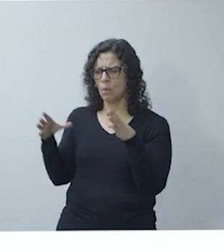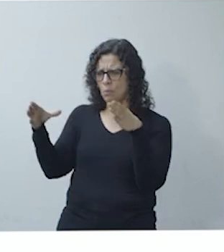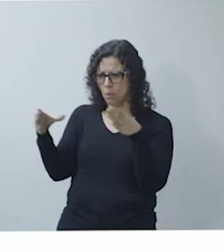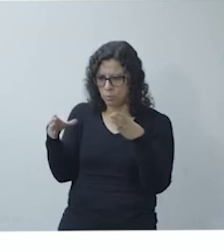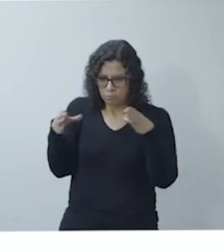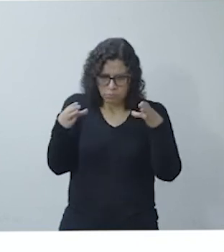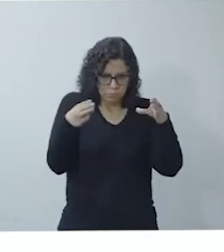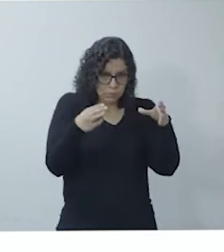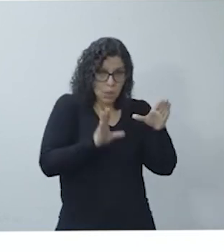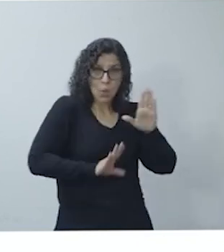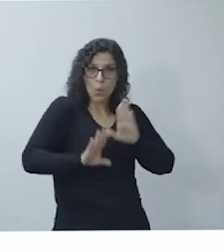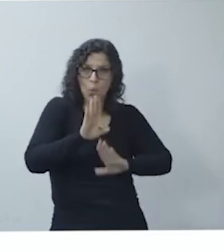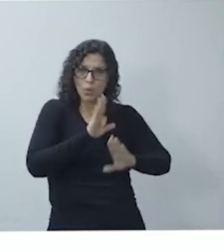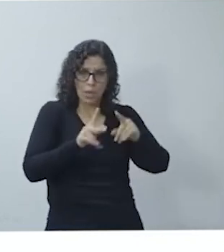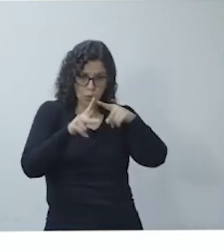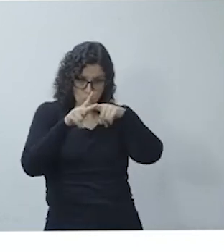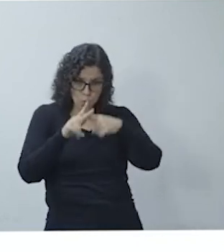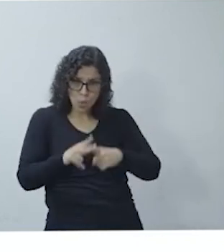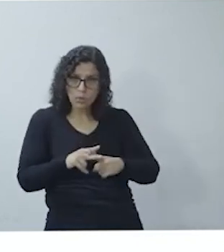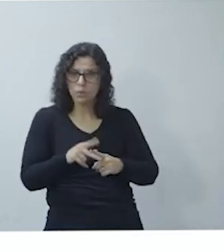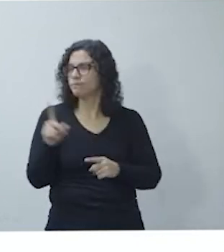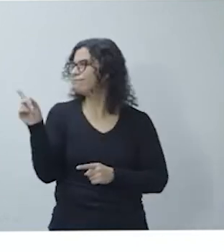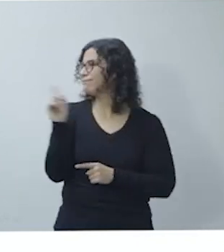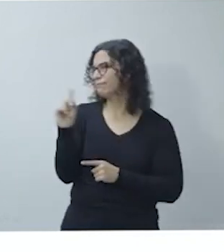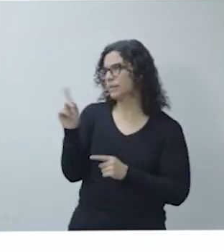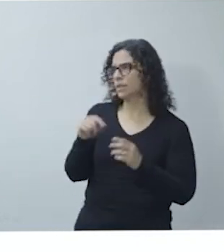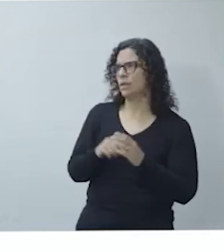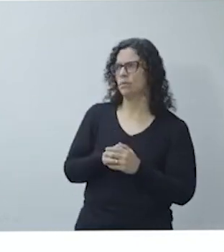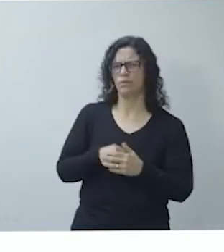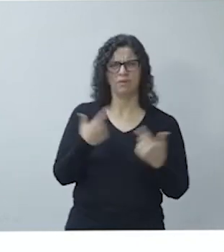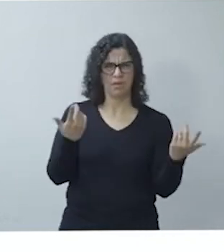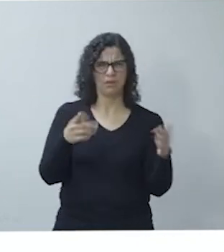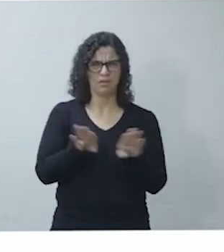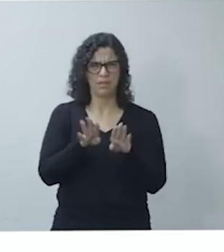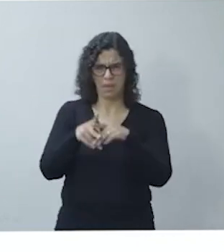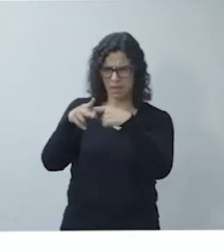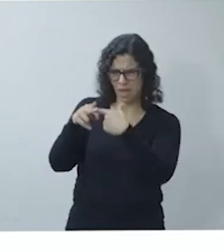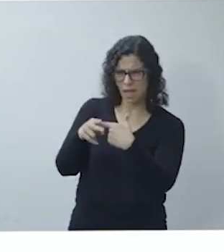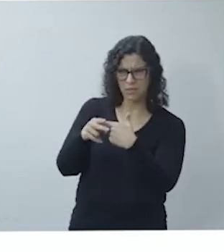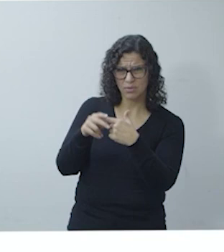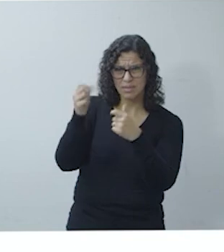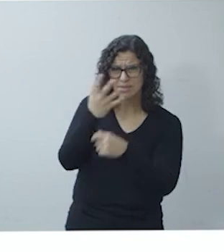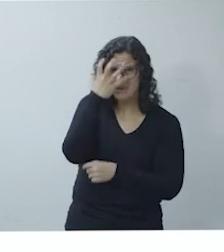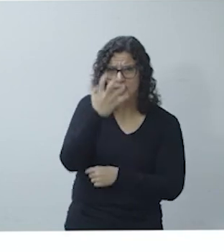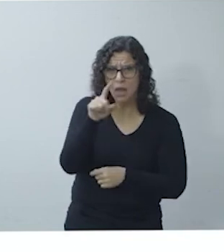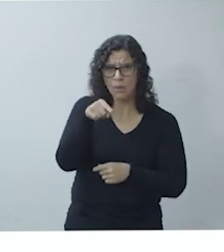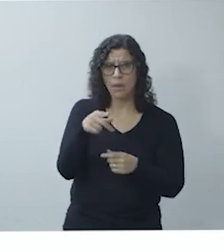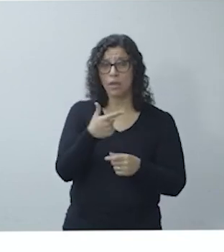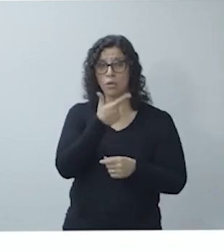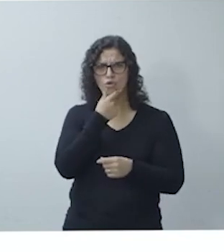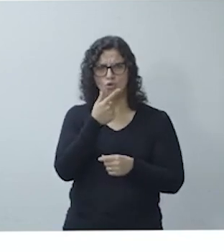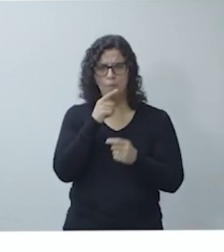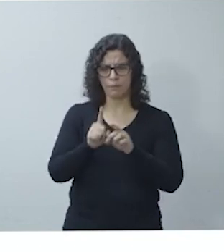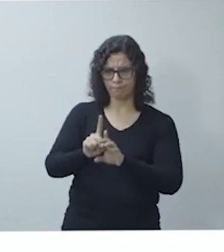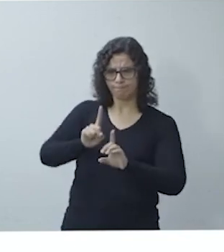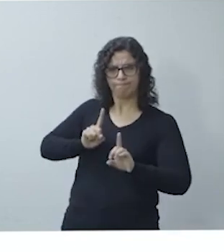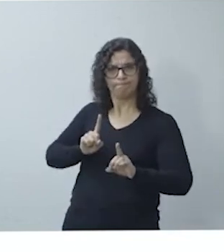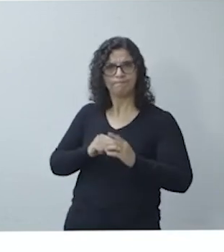com respeitoso cuidado. Consertou-a? Não. Então, desarranjo grande? O homem